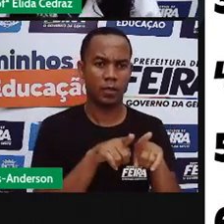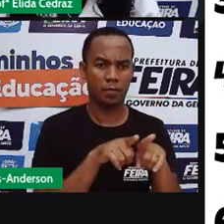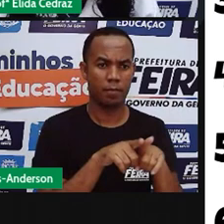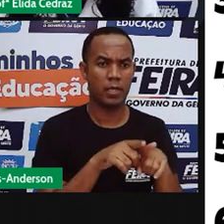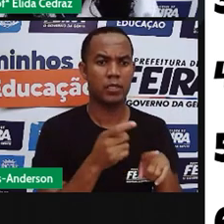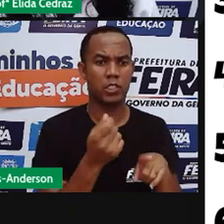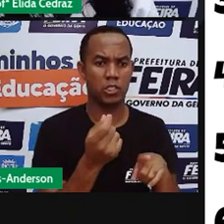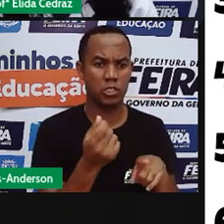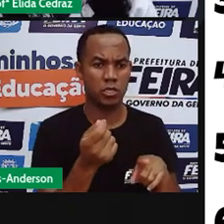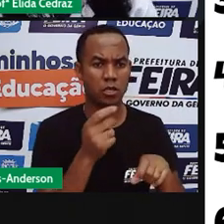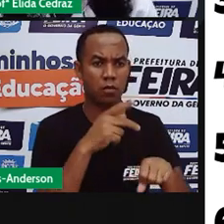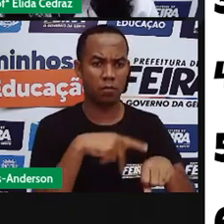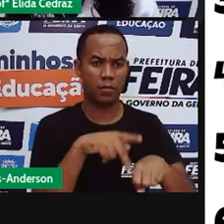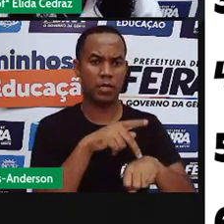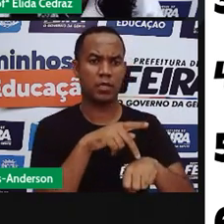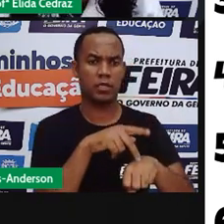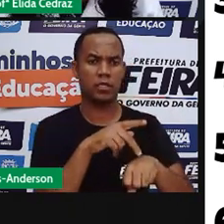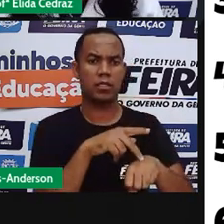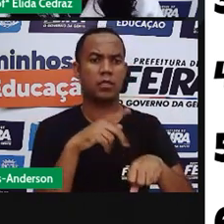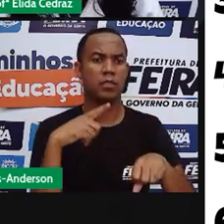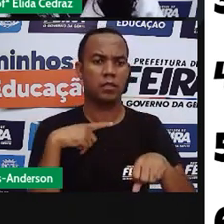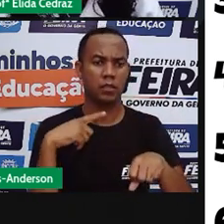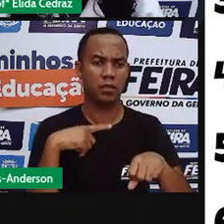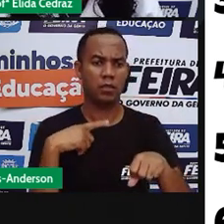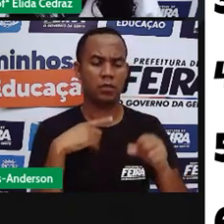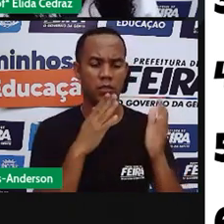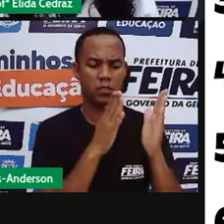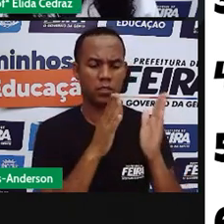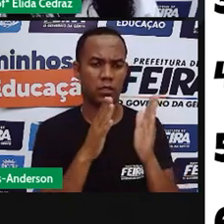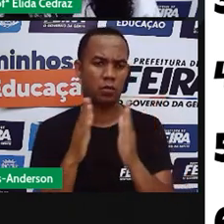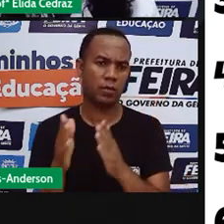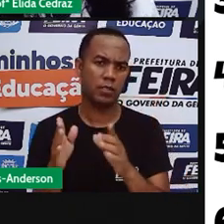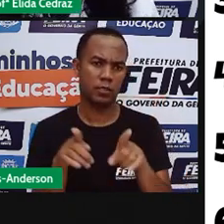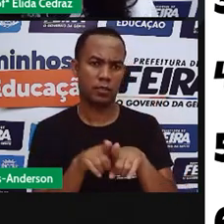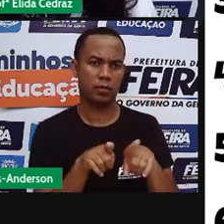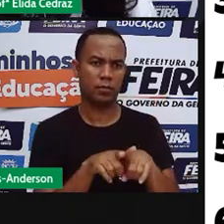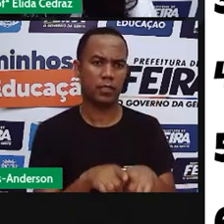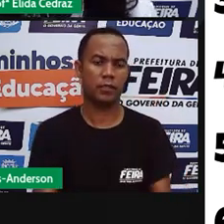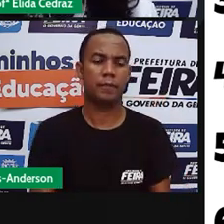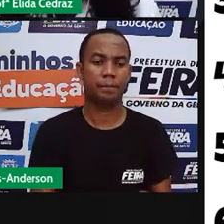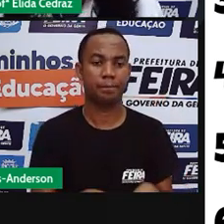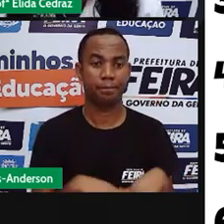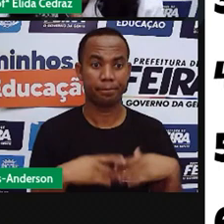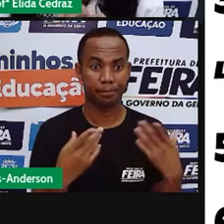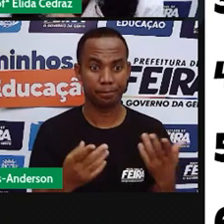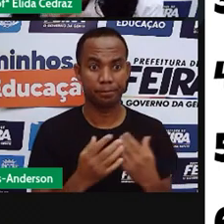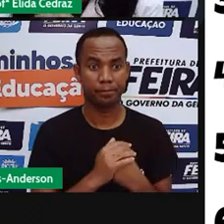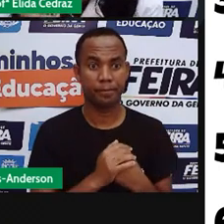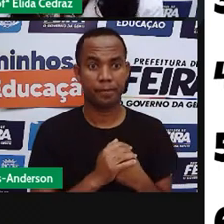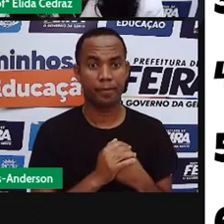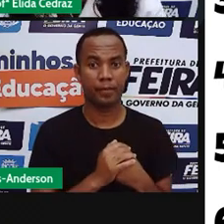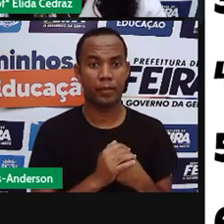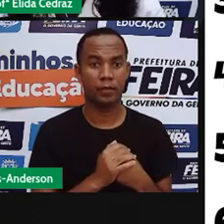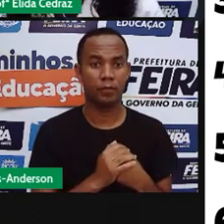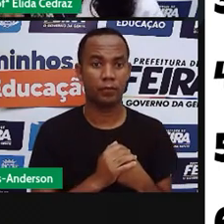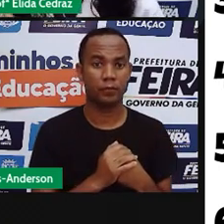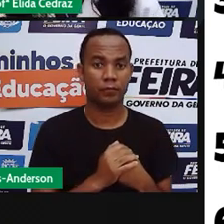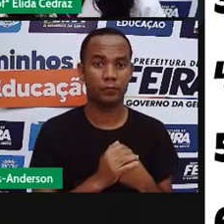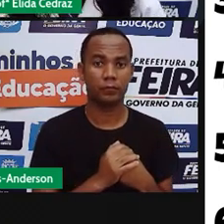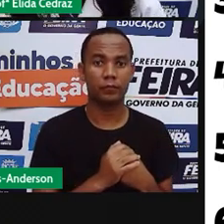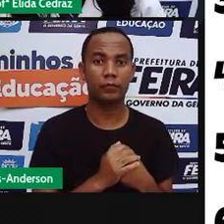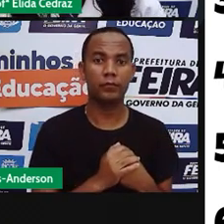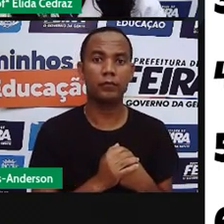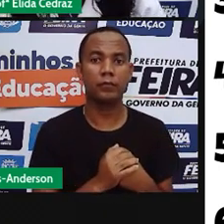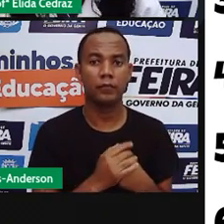circula no país, eles têm uma sequência numérica. Neto mora num prédio de